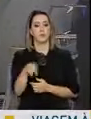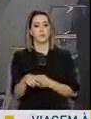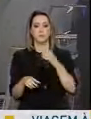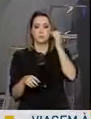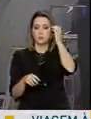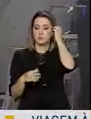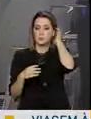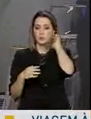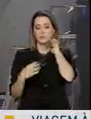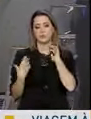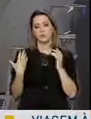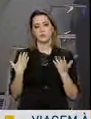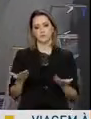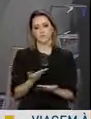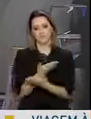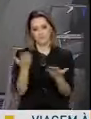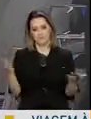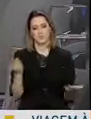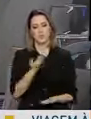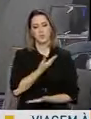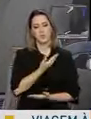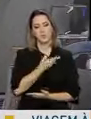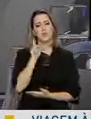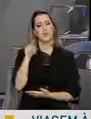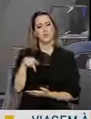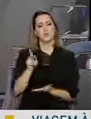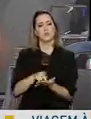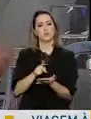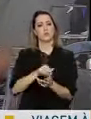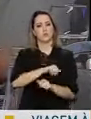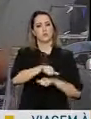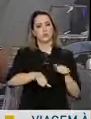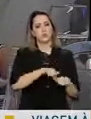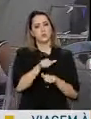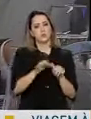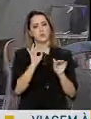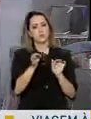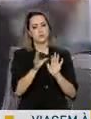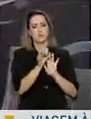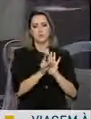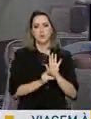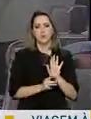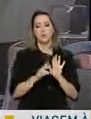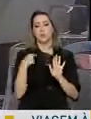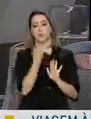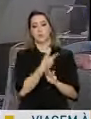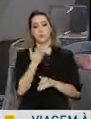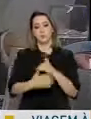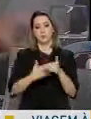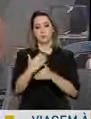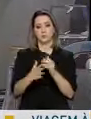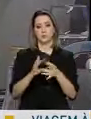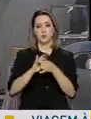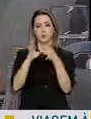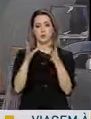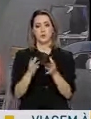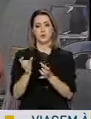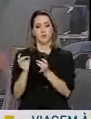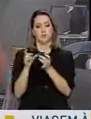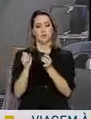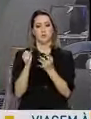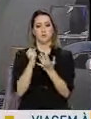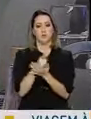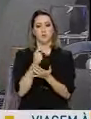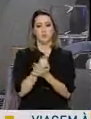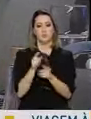portanto meus amigos de verdadeira mudança de paradigma quando avançamos no livre comércio quando